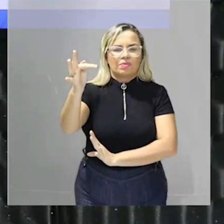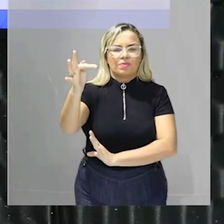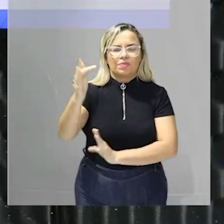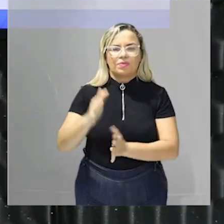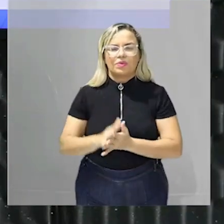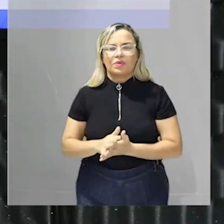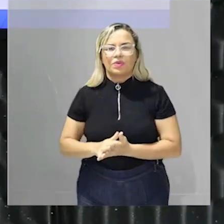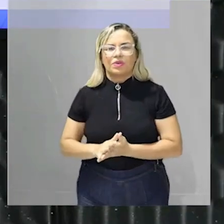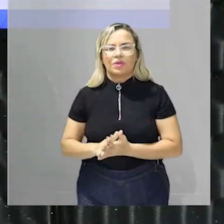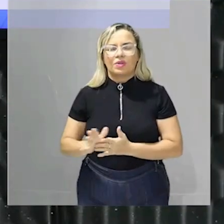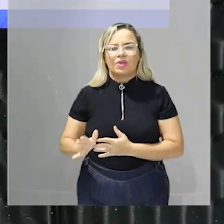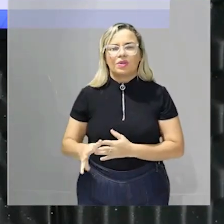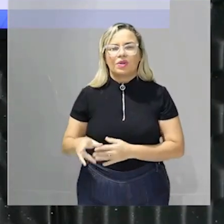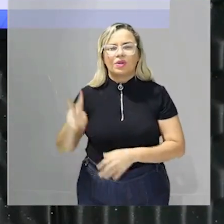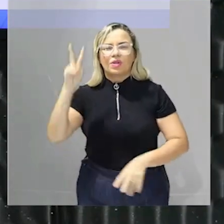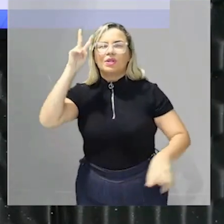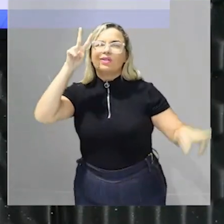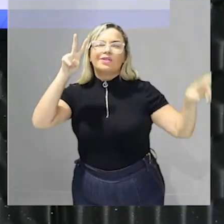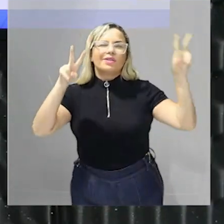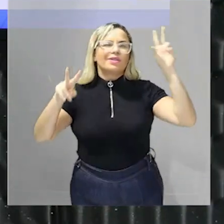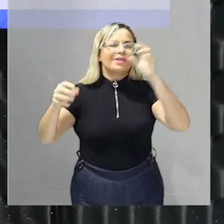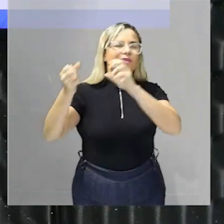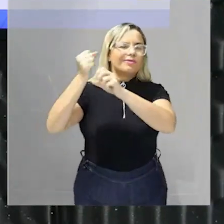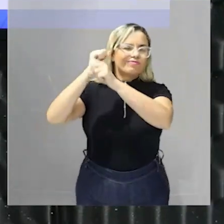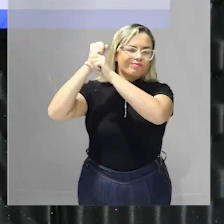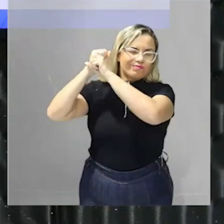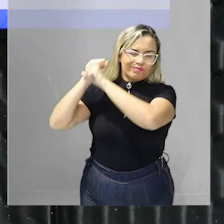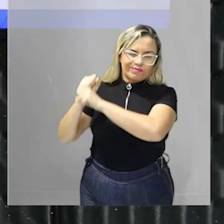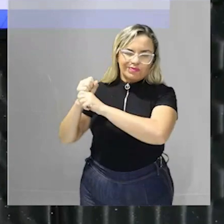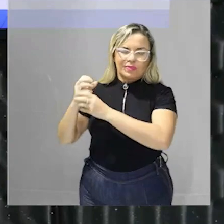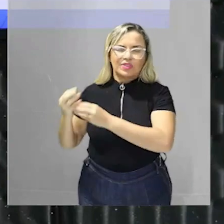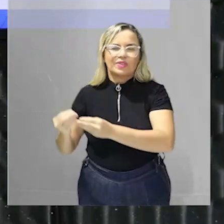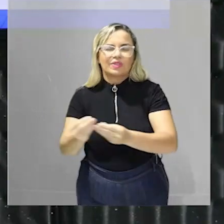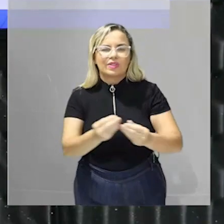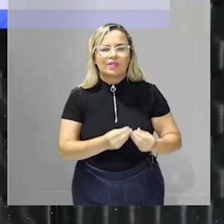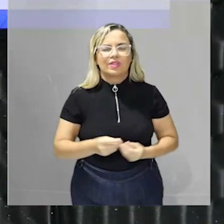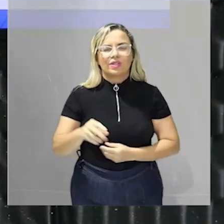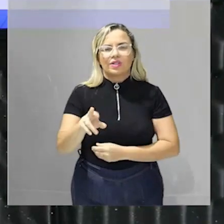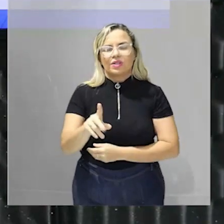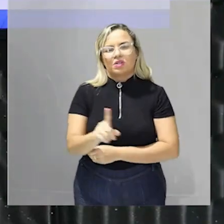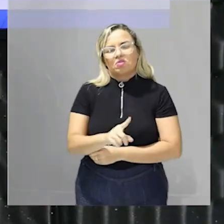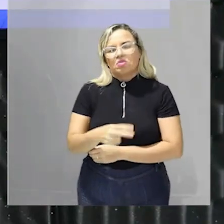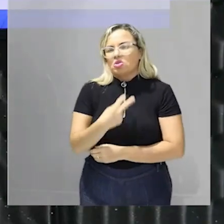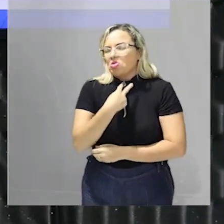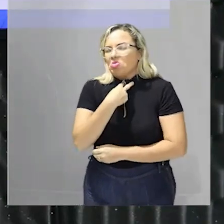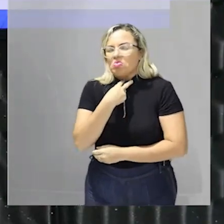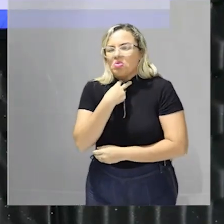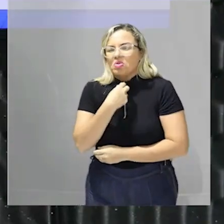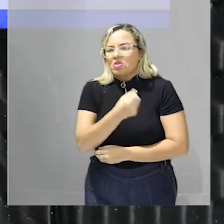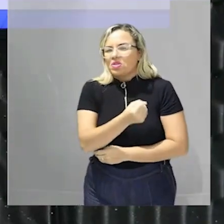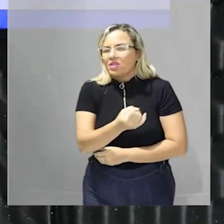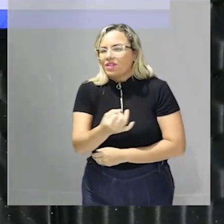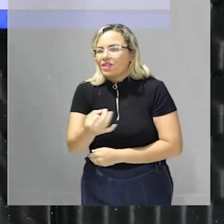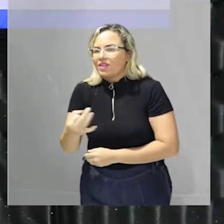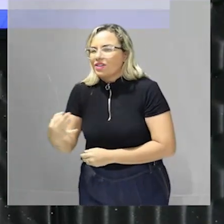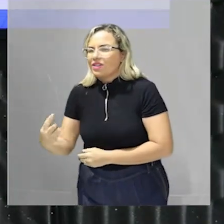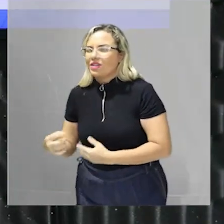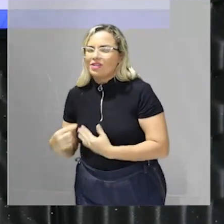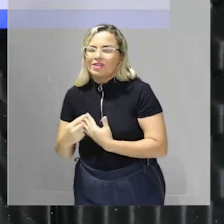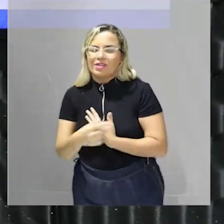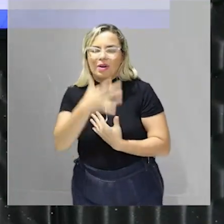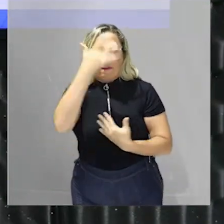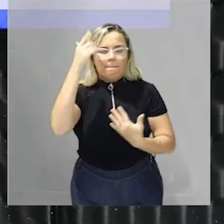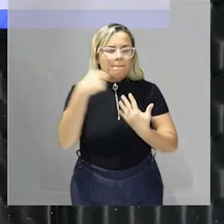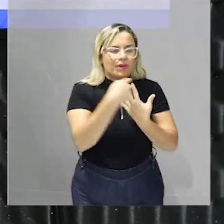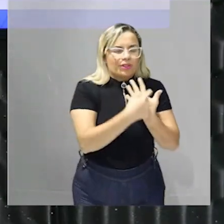com recordações do passado, né? Ela tem tantos irmãos que não podem contar, gente de mãos calientes, né?